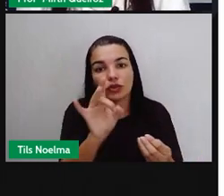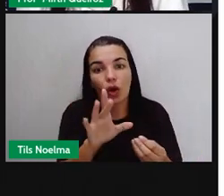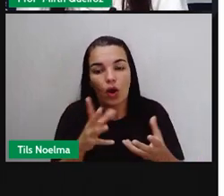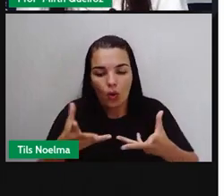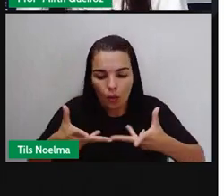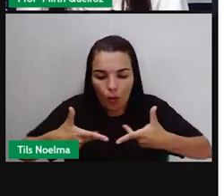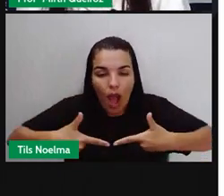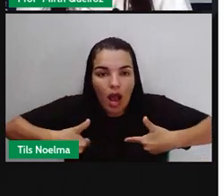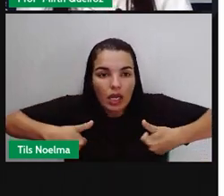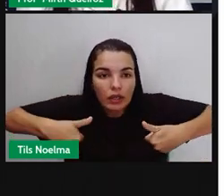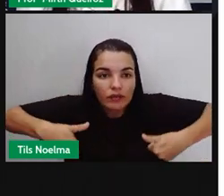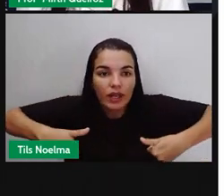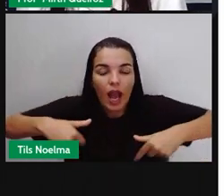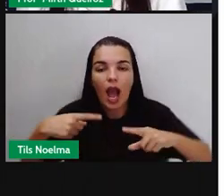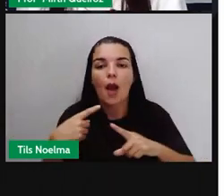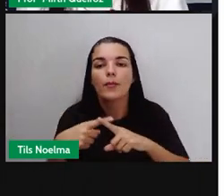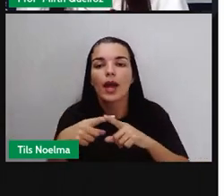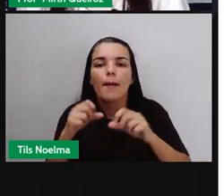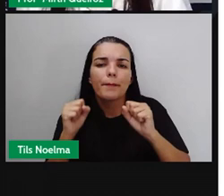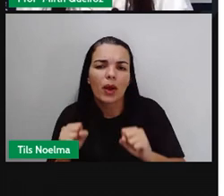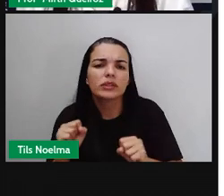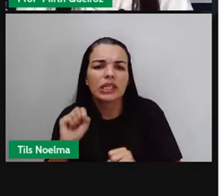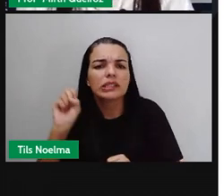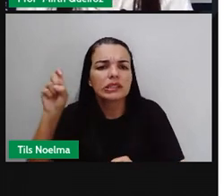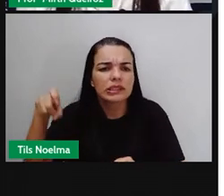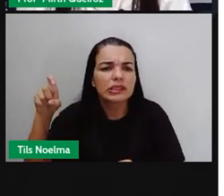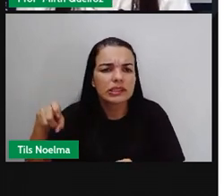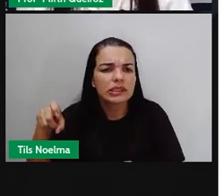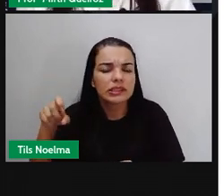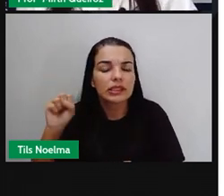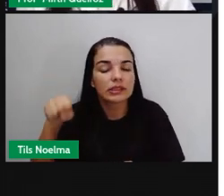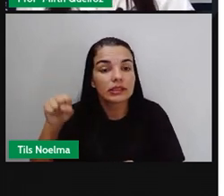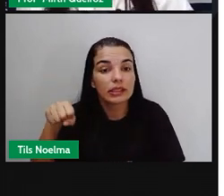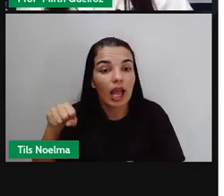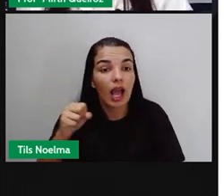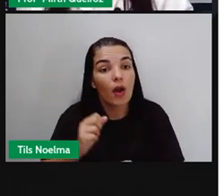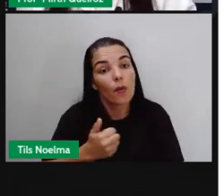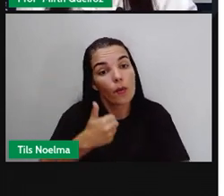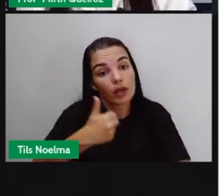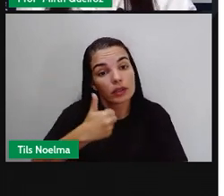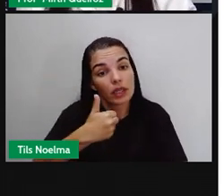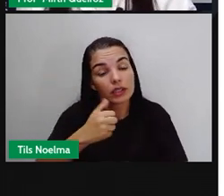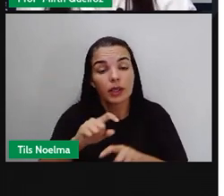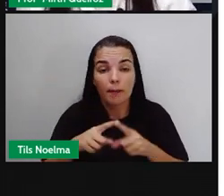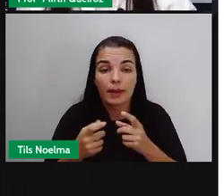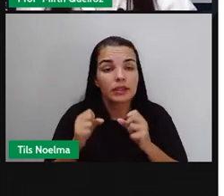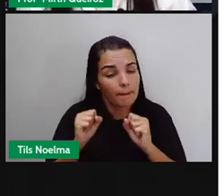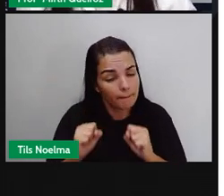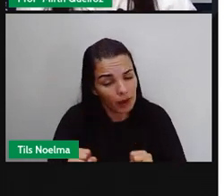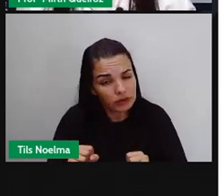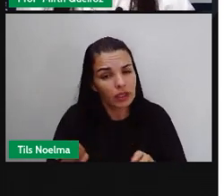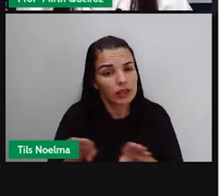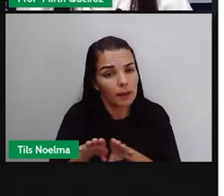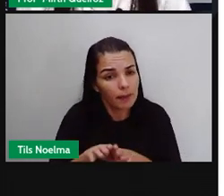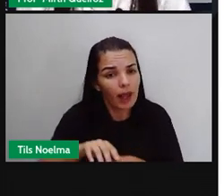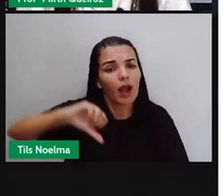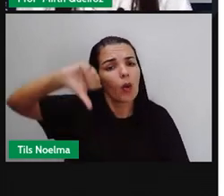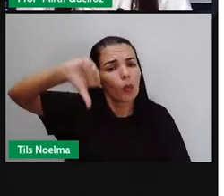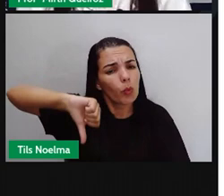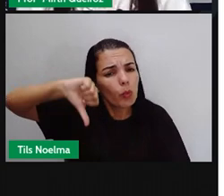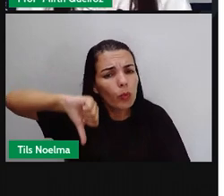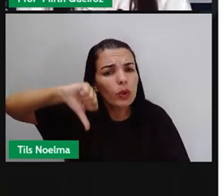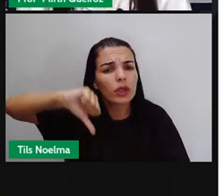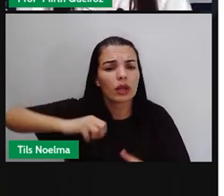essa qualificação ela pode ser de forma positiva, então seria uma qualidade. Mas muitas vezes também pode não ser